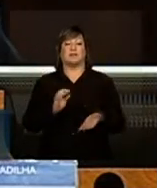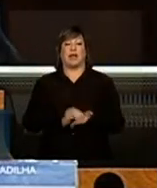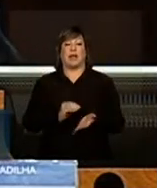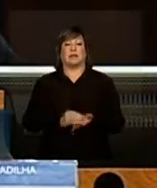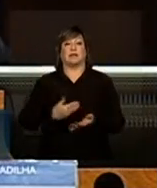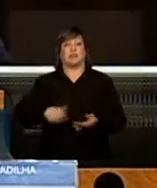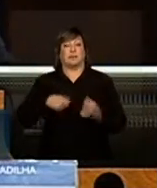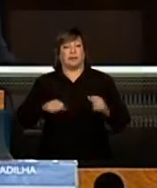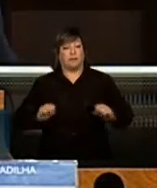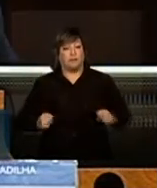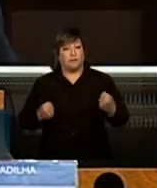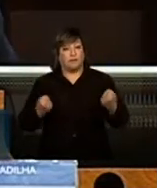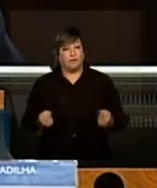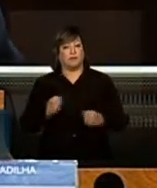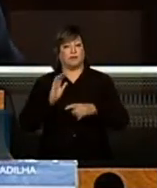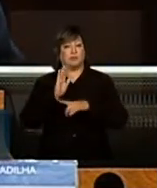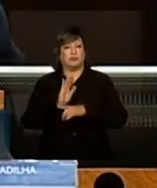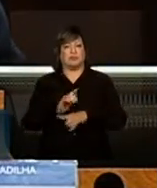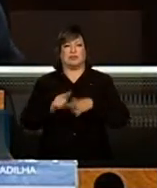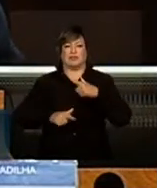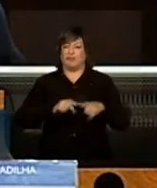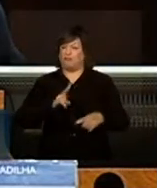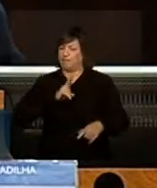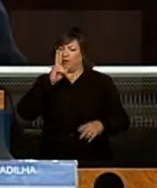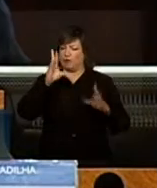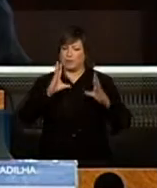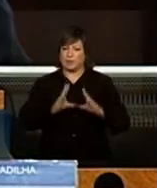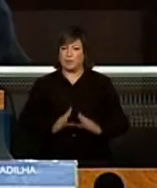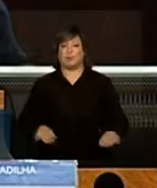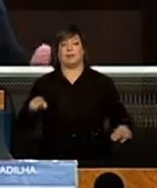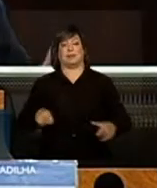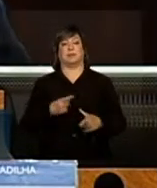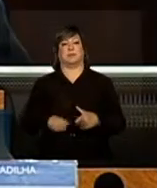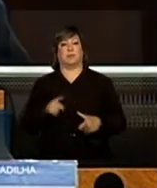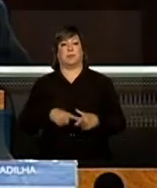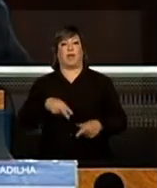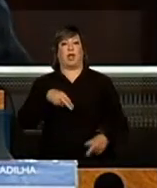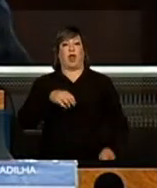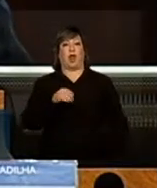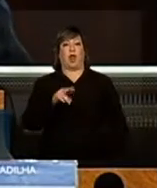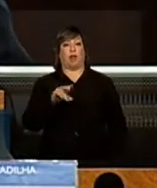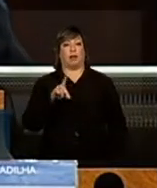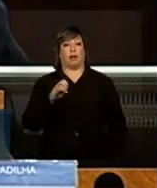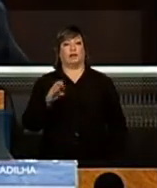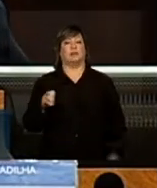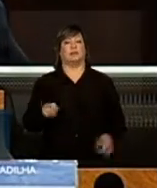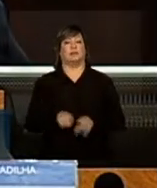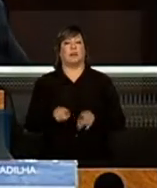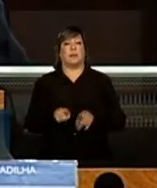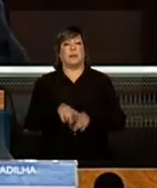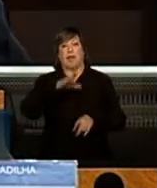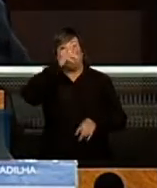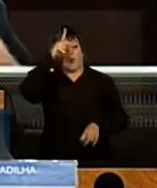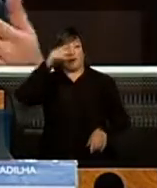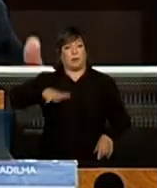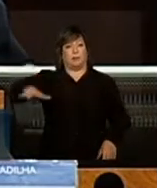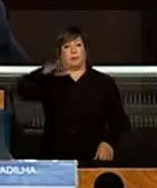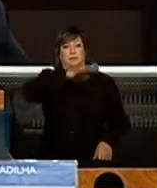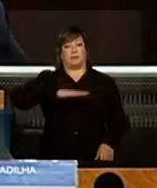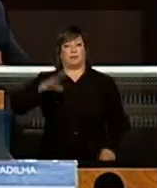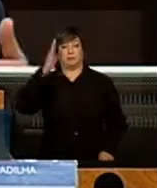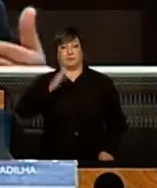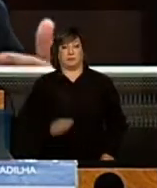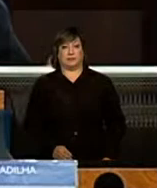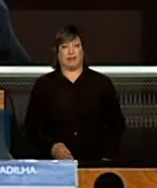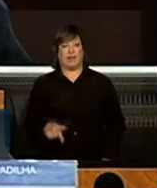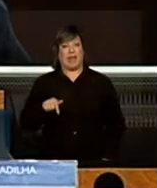nossos esforços para reduzir fortemente, tanto a região Nordeste quanto a região Amazônica brasileira. Esses dados, quando